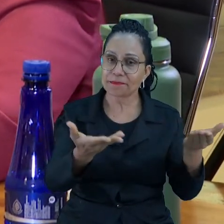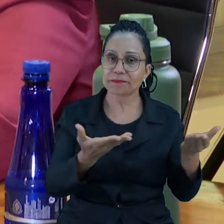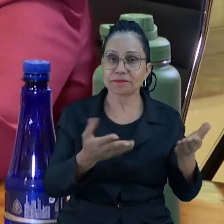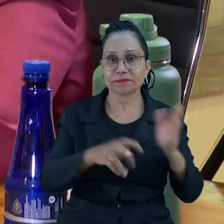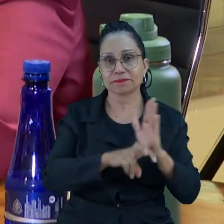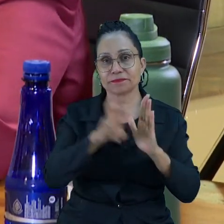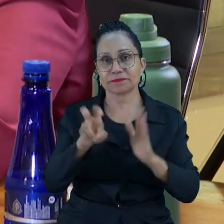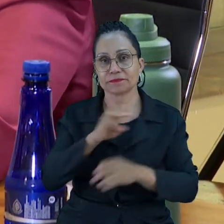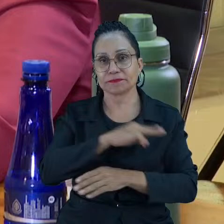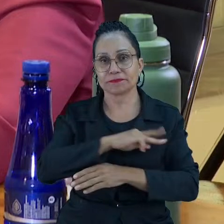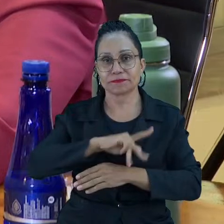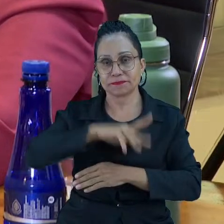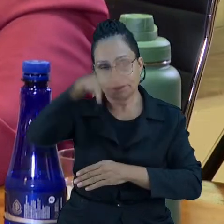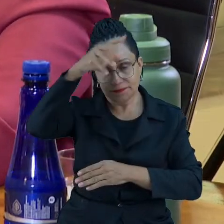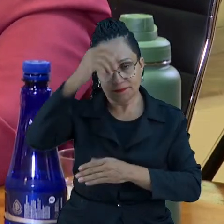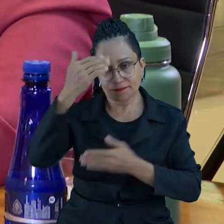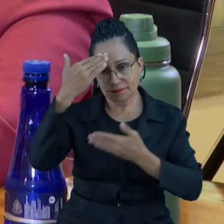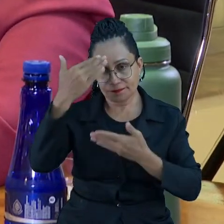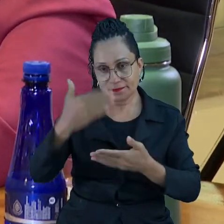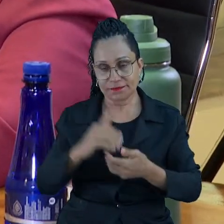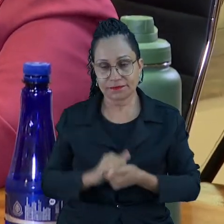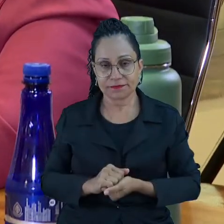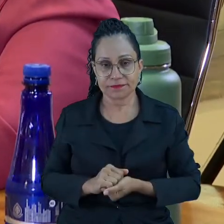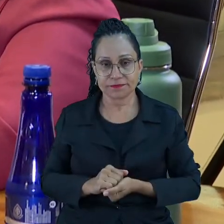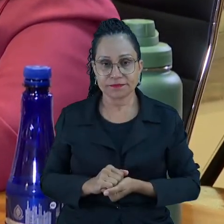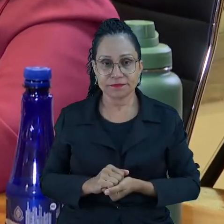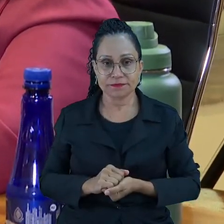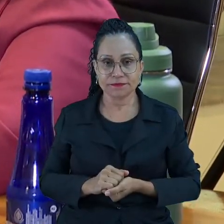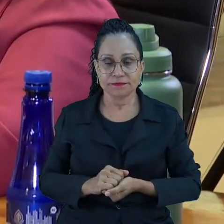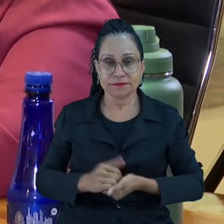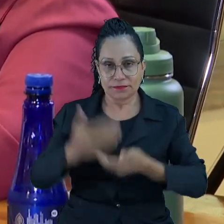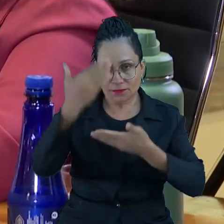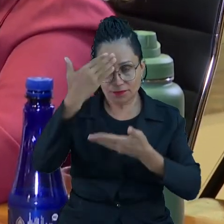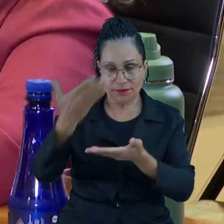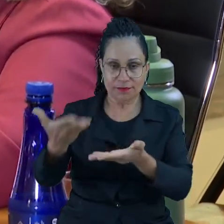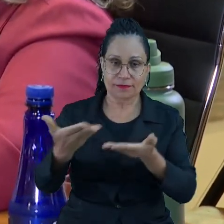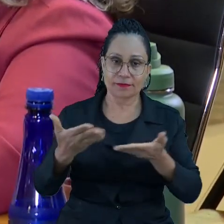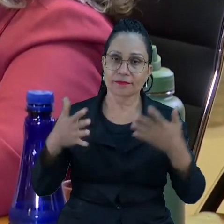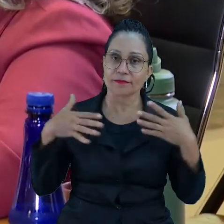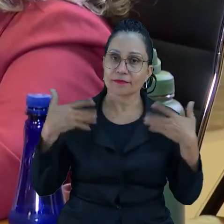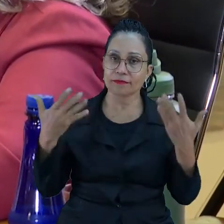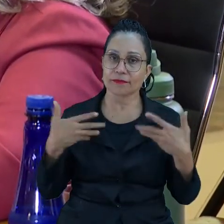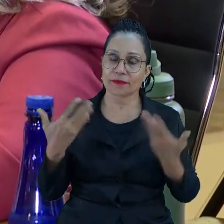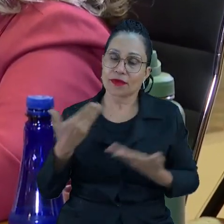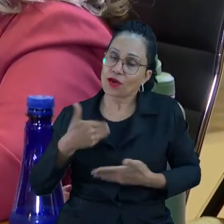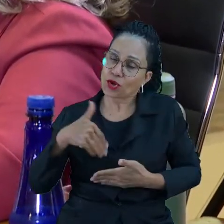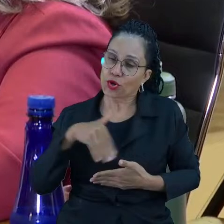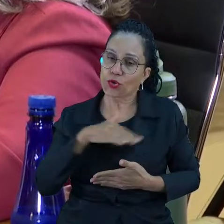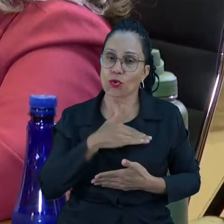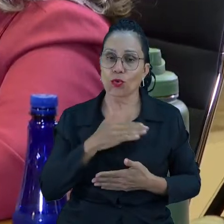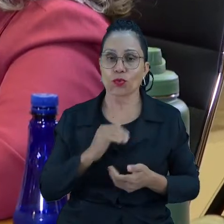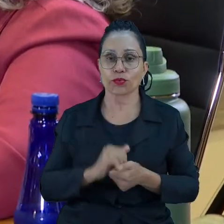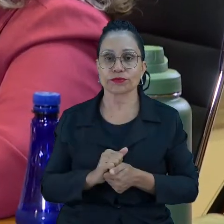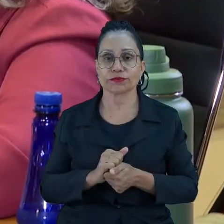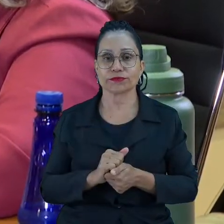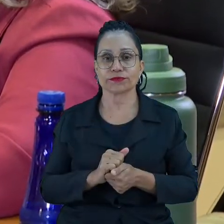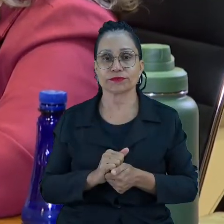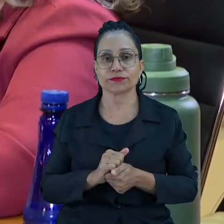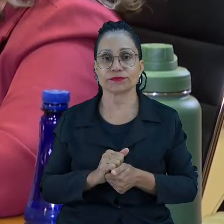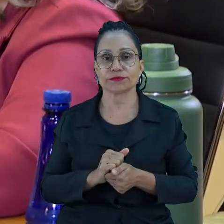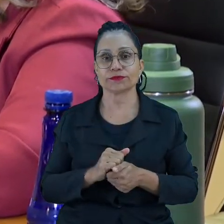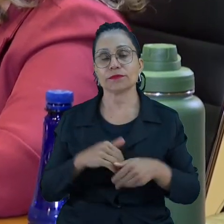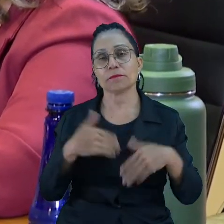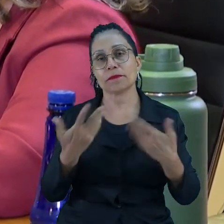do MPMT. Muito obrigada. Obrigado pelo convite, a alegria é nossa. Falar não só do